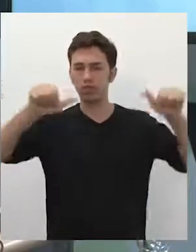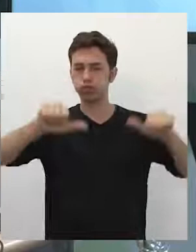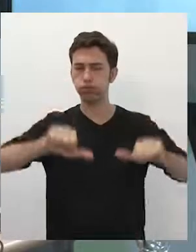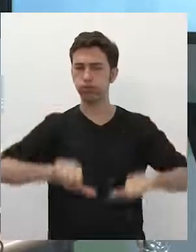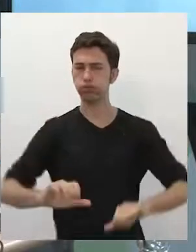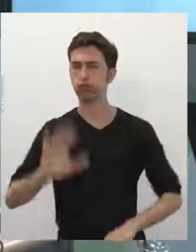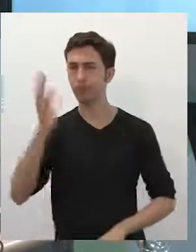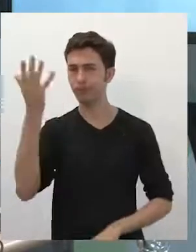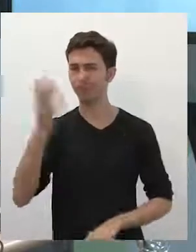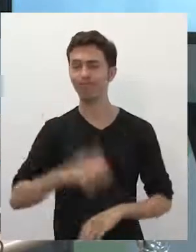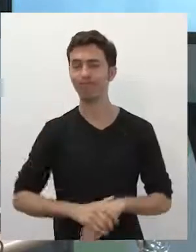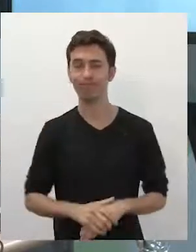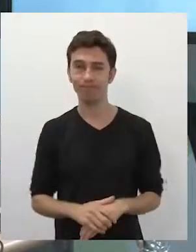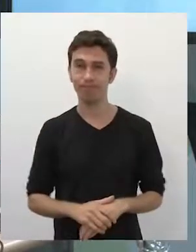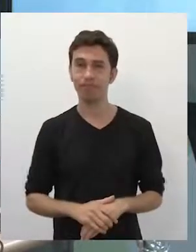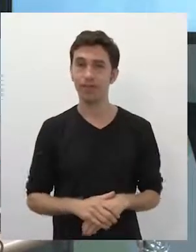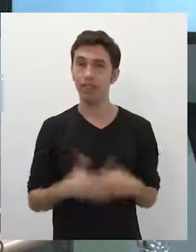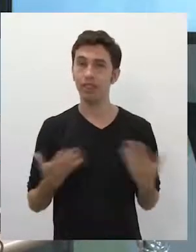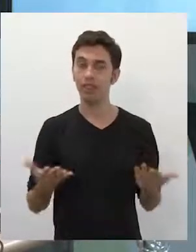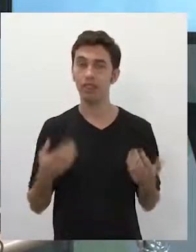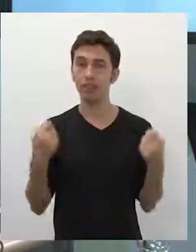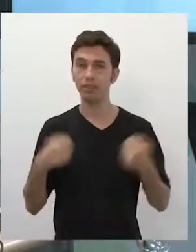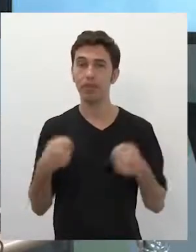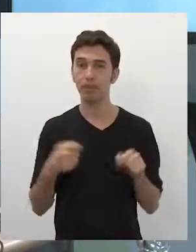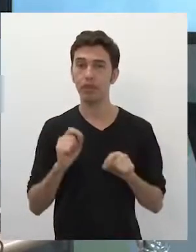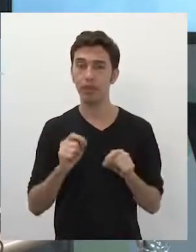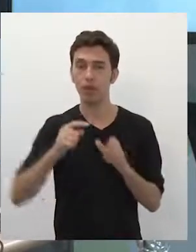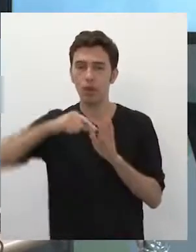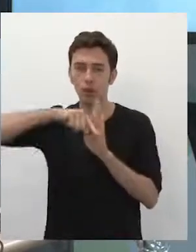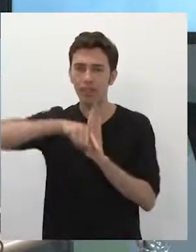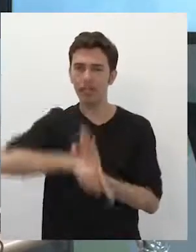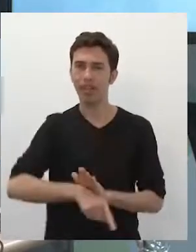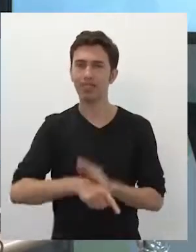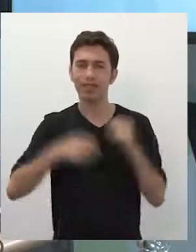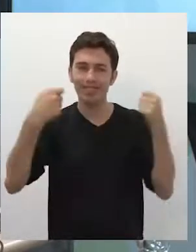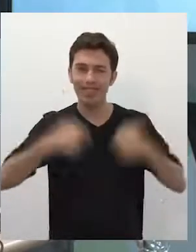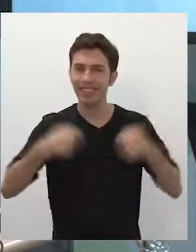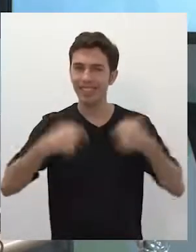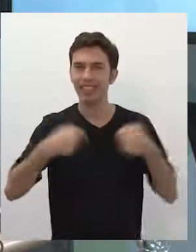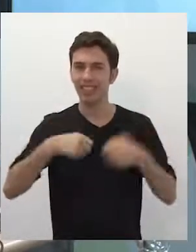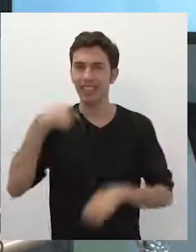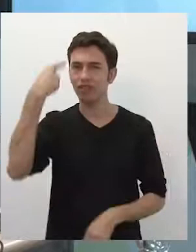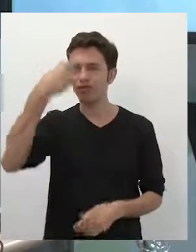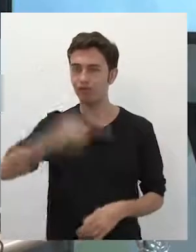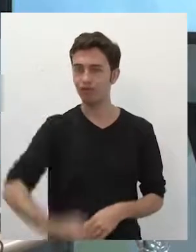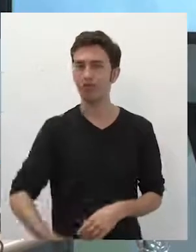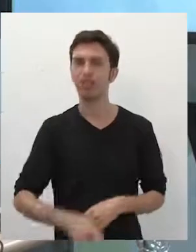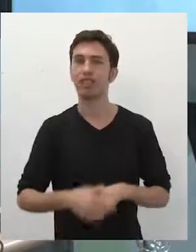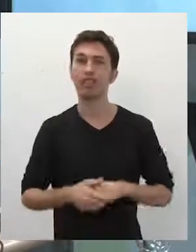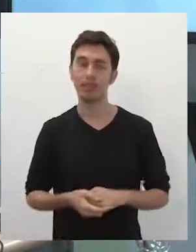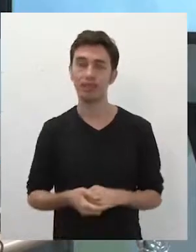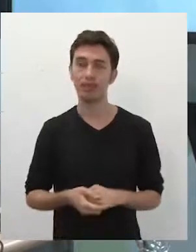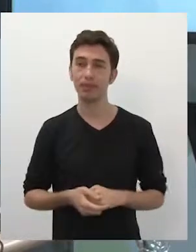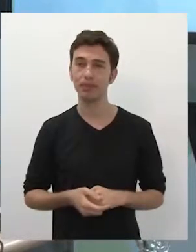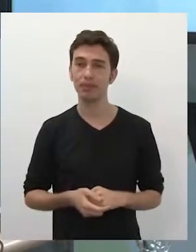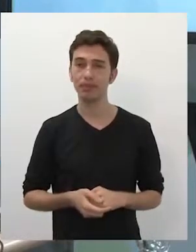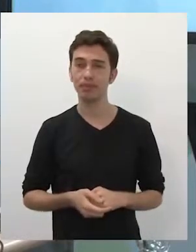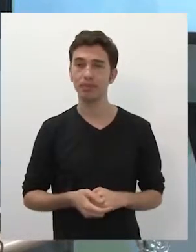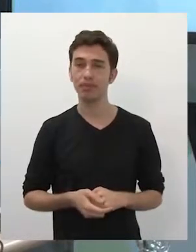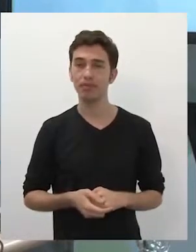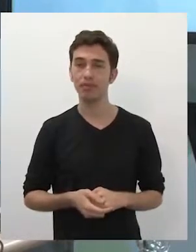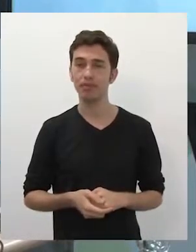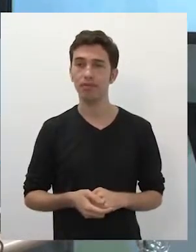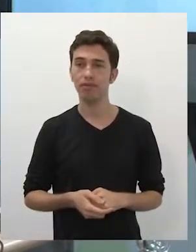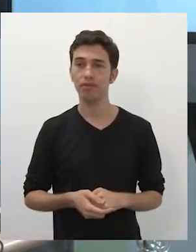né? E aí, a gente tem aqui o agravamento de necessidades humanitárias. Então, ó, como eu